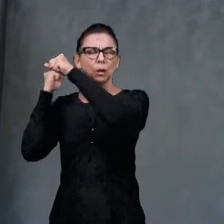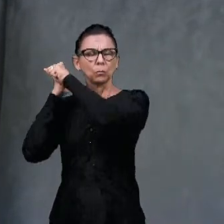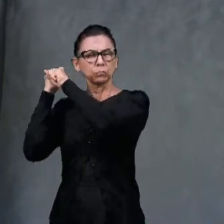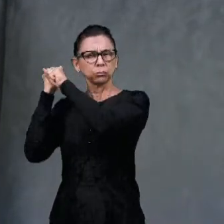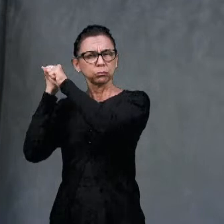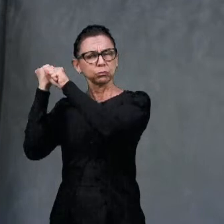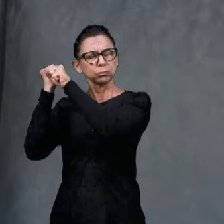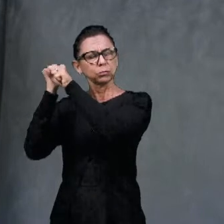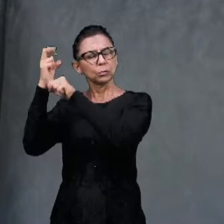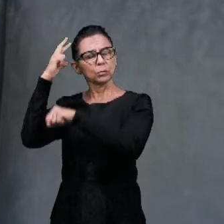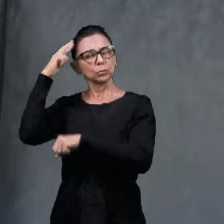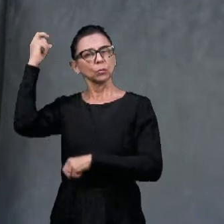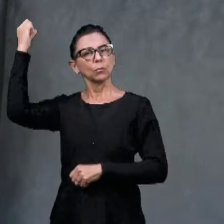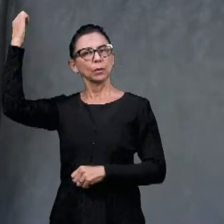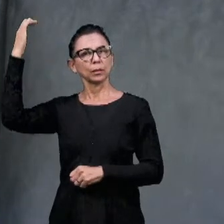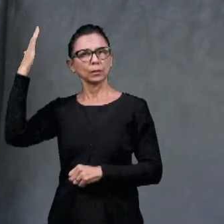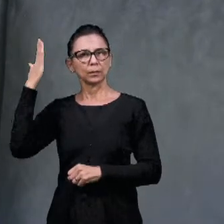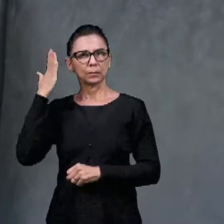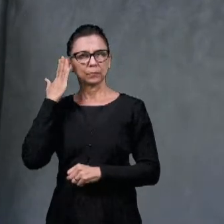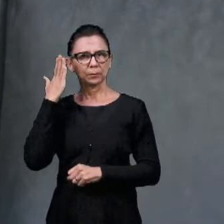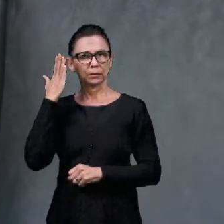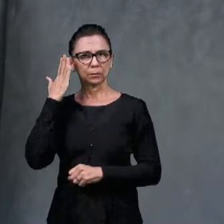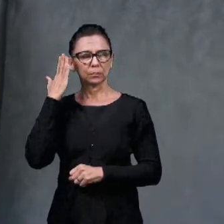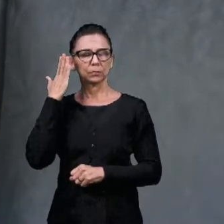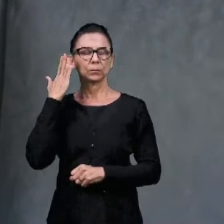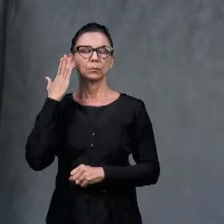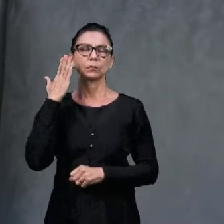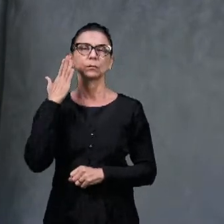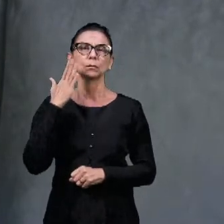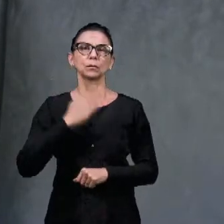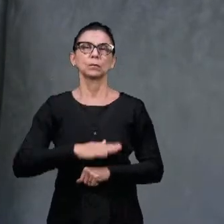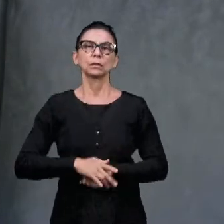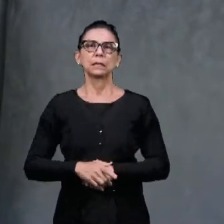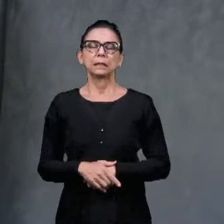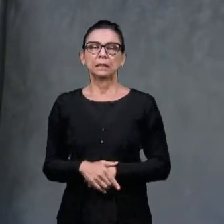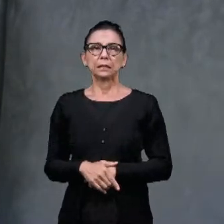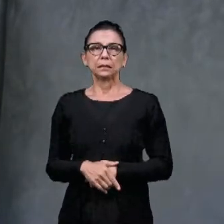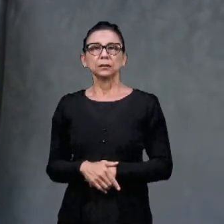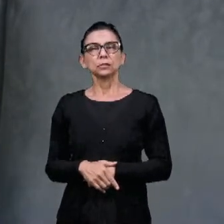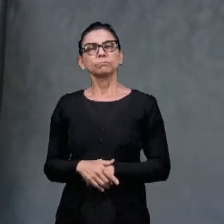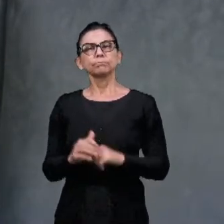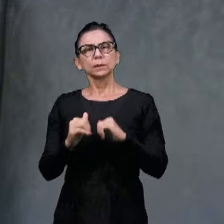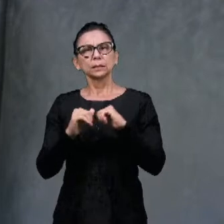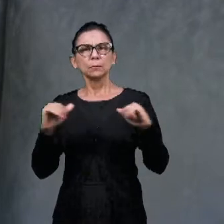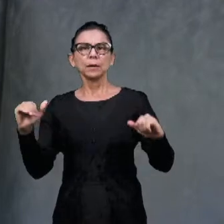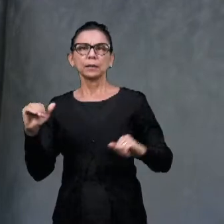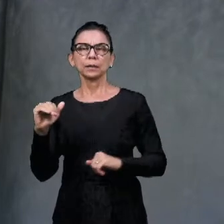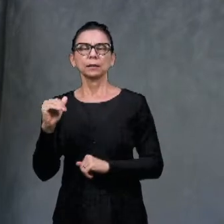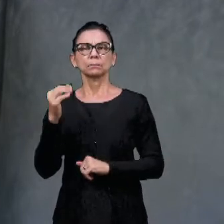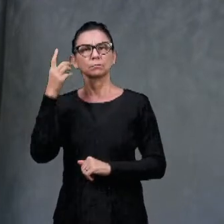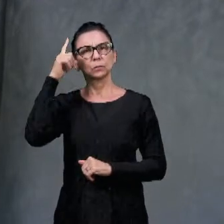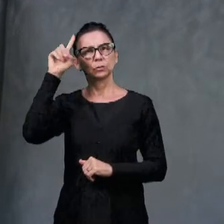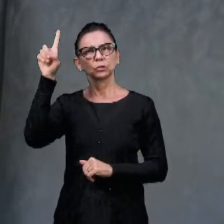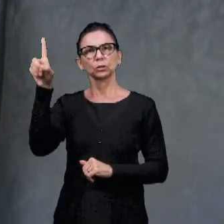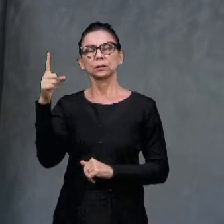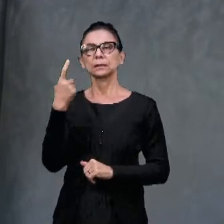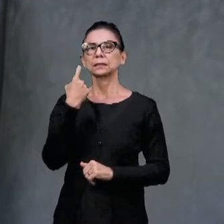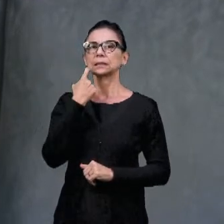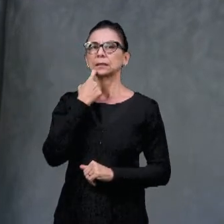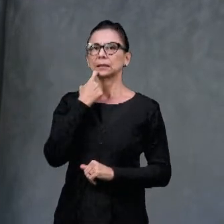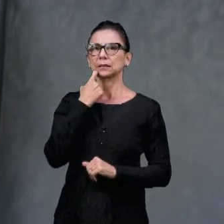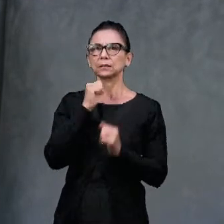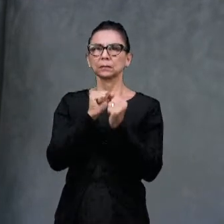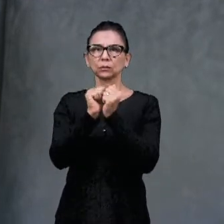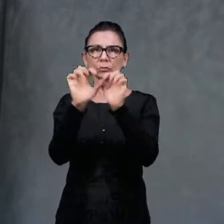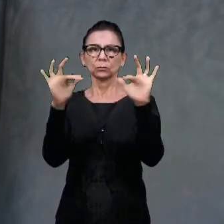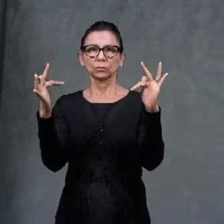a viver este momento especificamente da sexta-feira à noite, junto com as nossas famílias, em